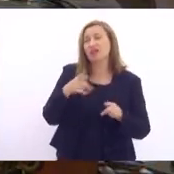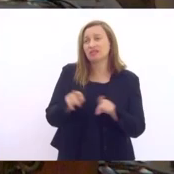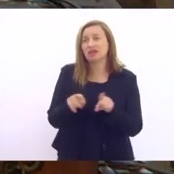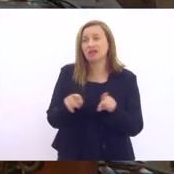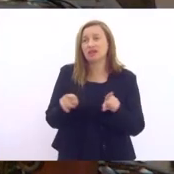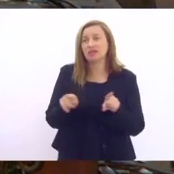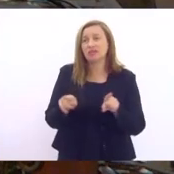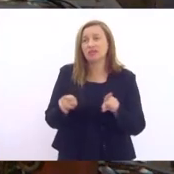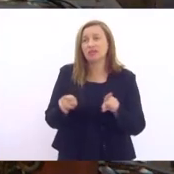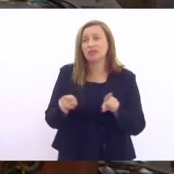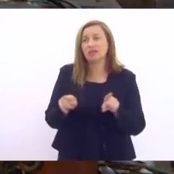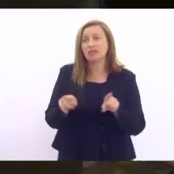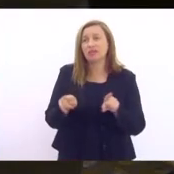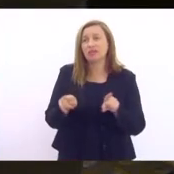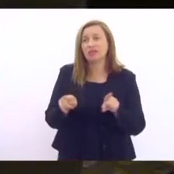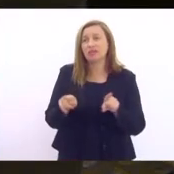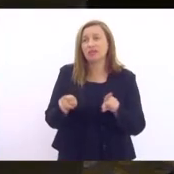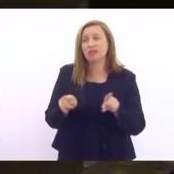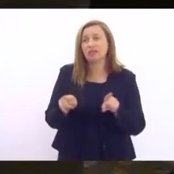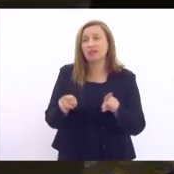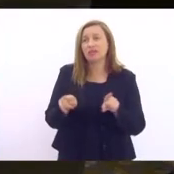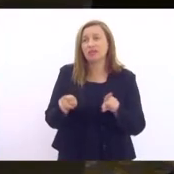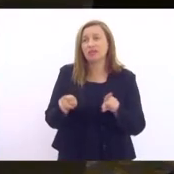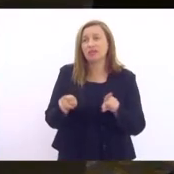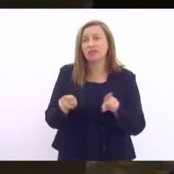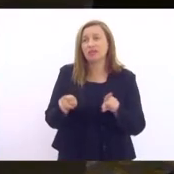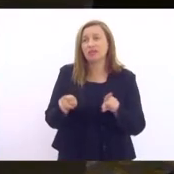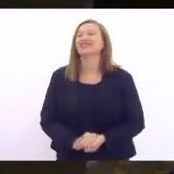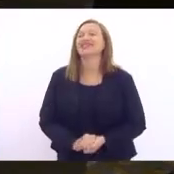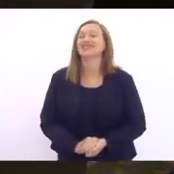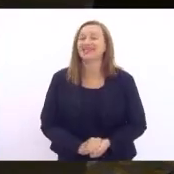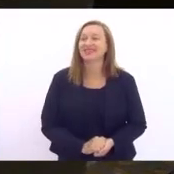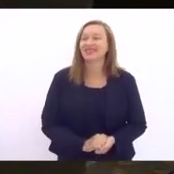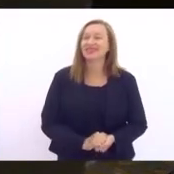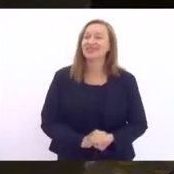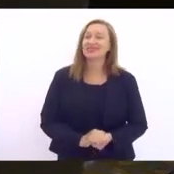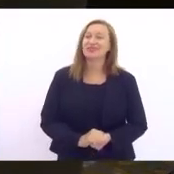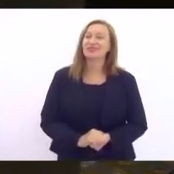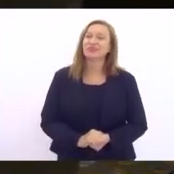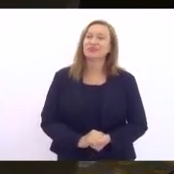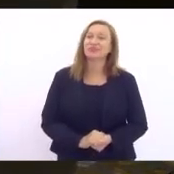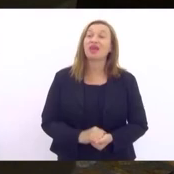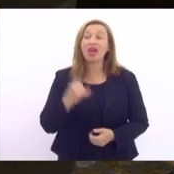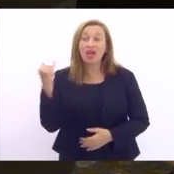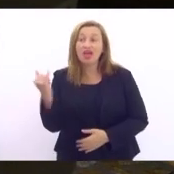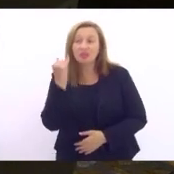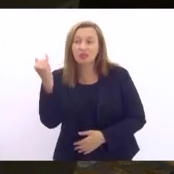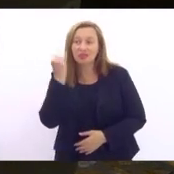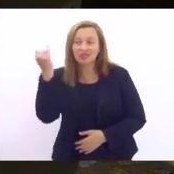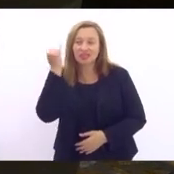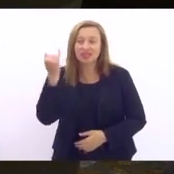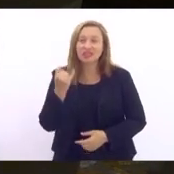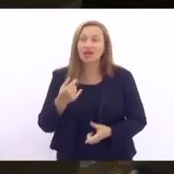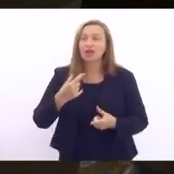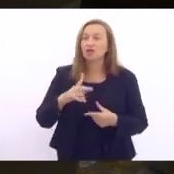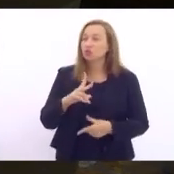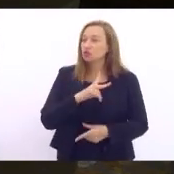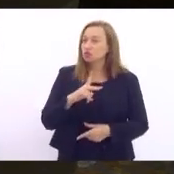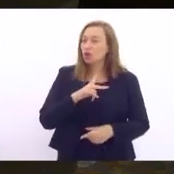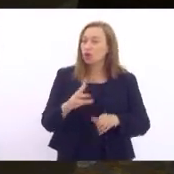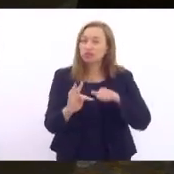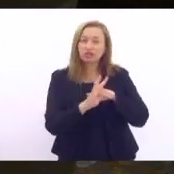gente não fecha isso. A baixa em diligência é importante porque os próprios técnicos do INEA